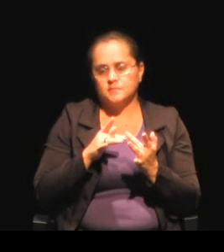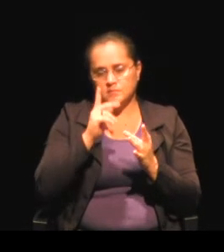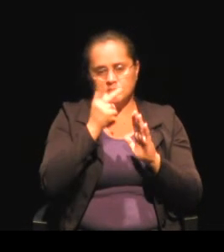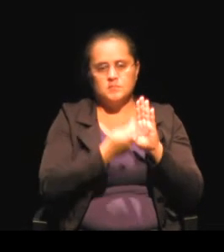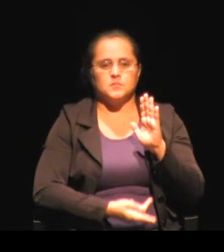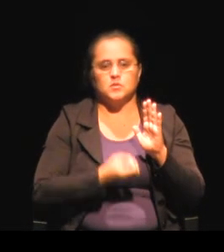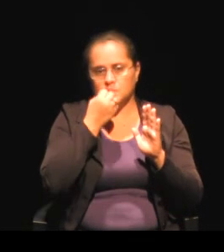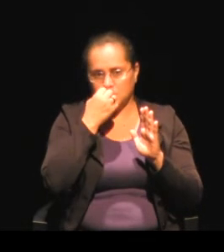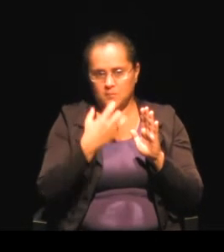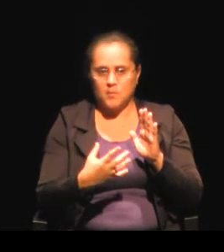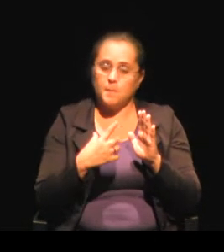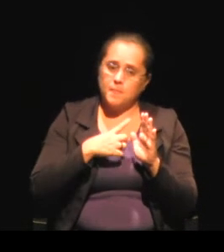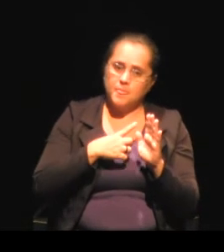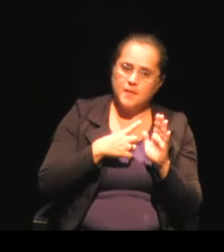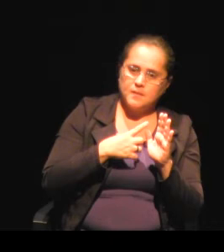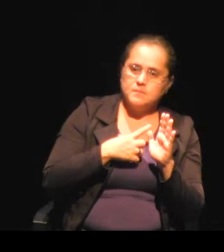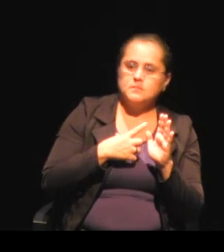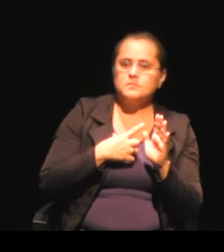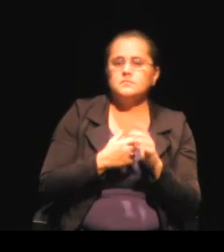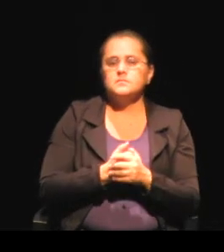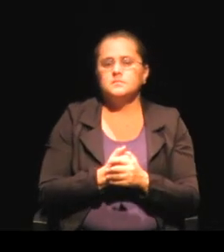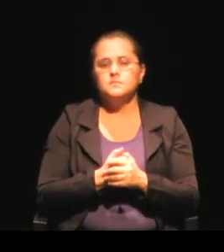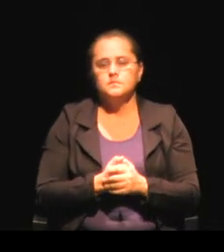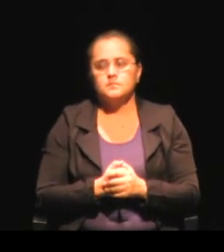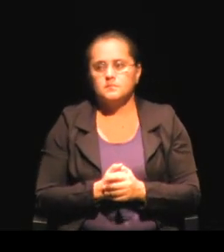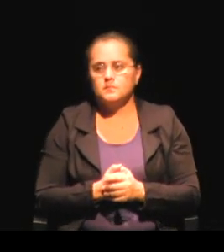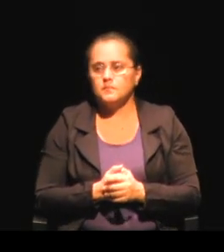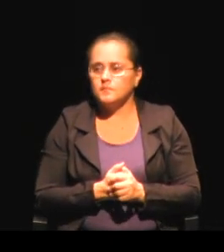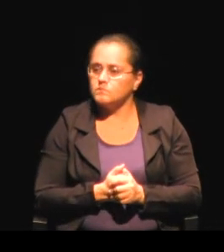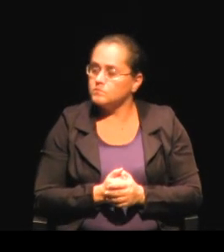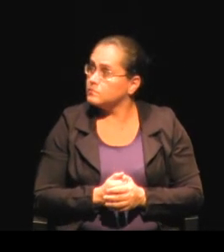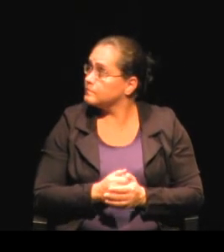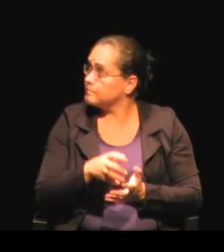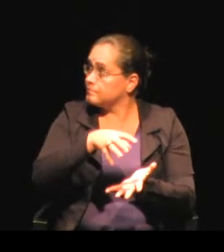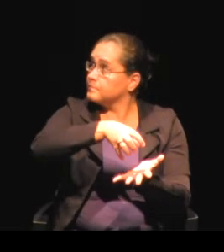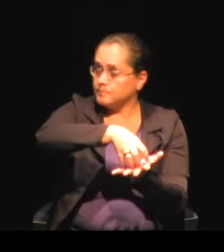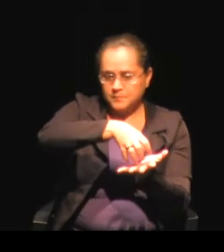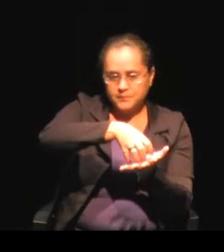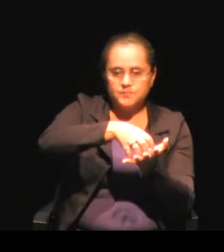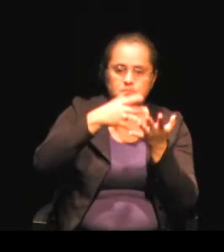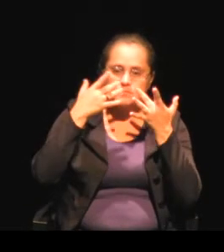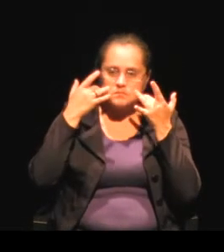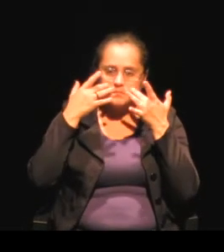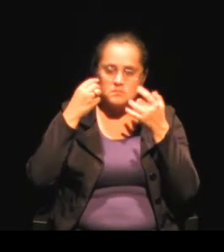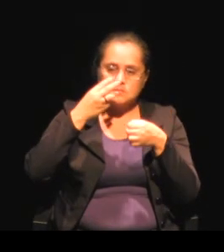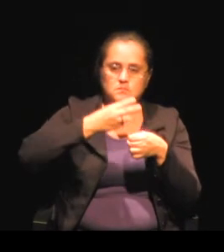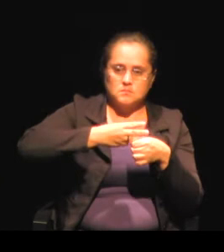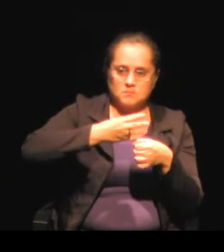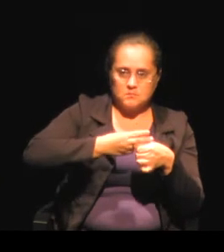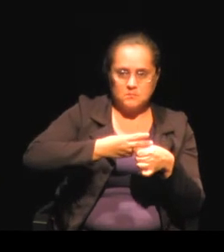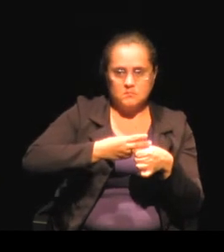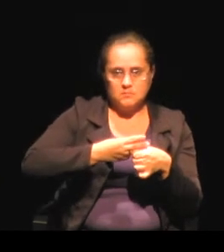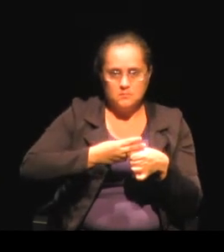chave para esse projeto aí. A gente tem aqui o Vale do Anhangabaú, né, que é o centro da cidade, o